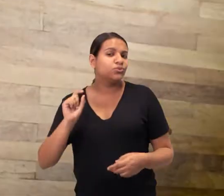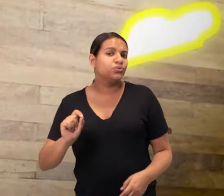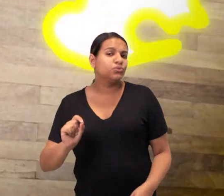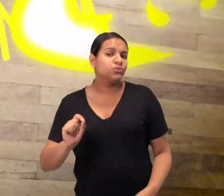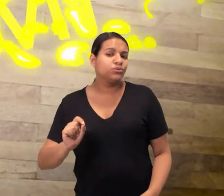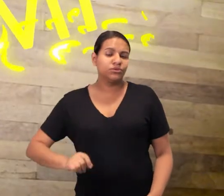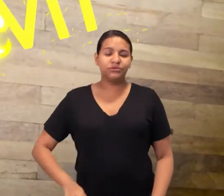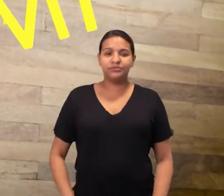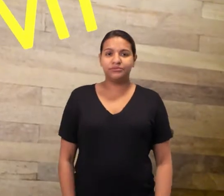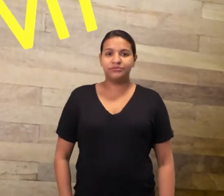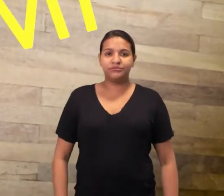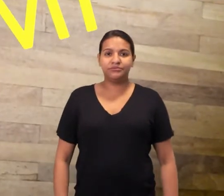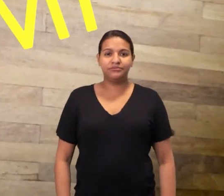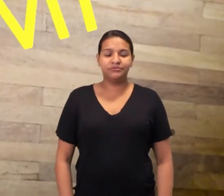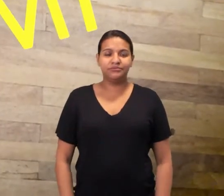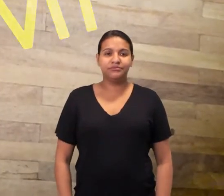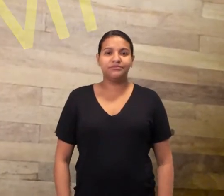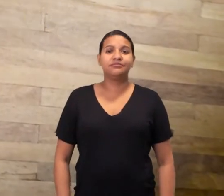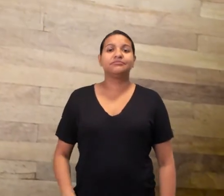som.